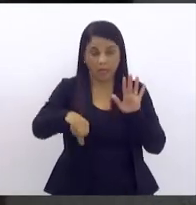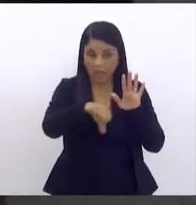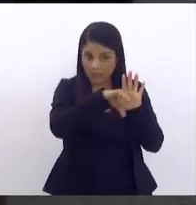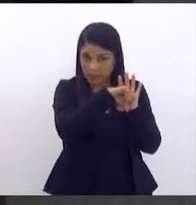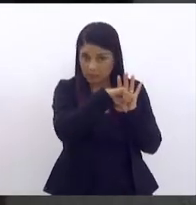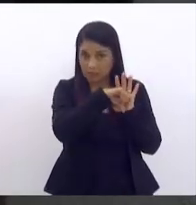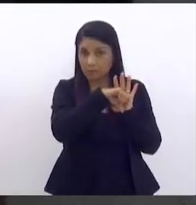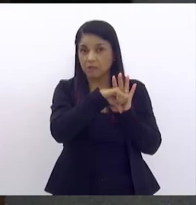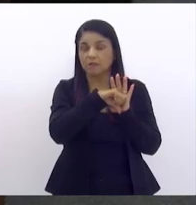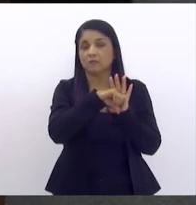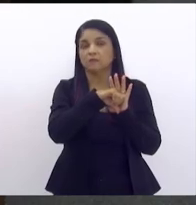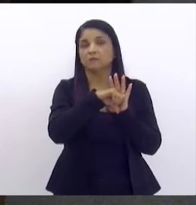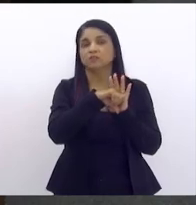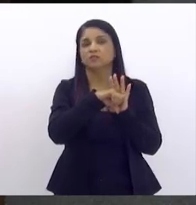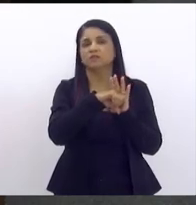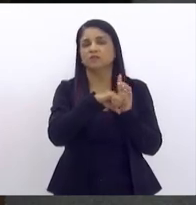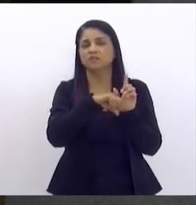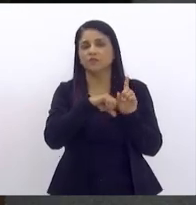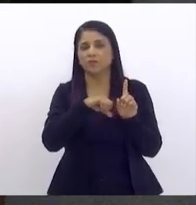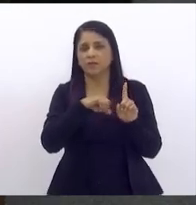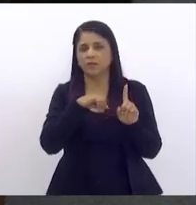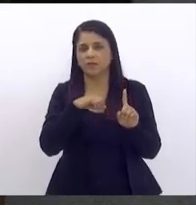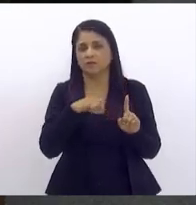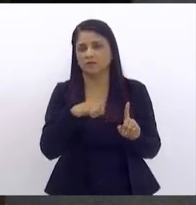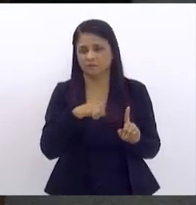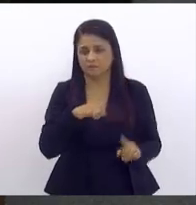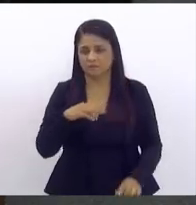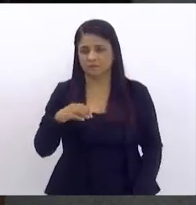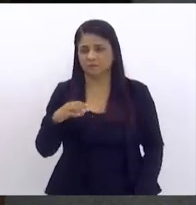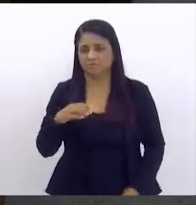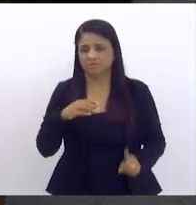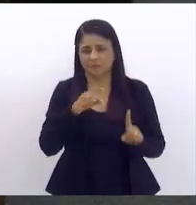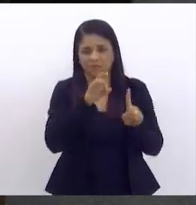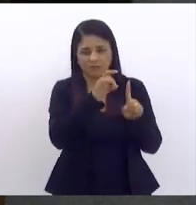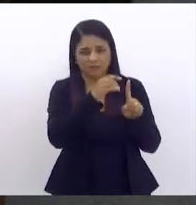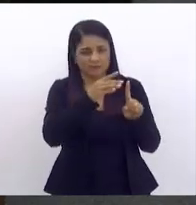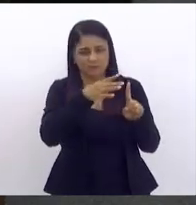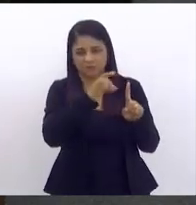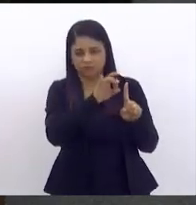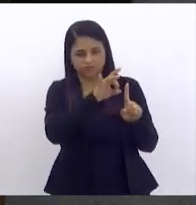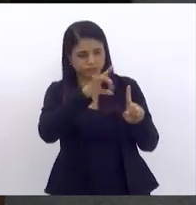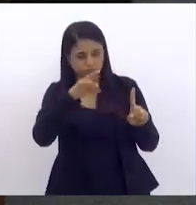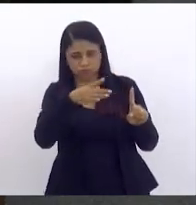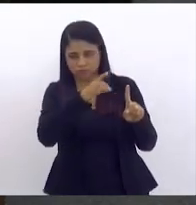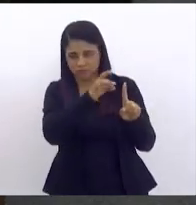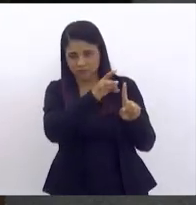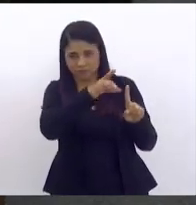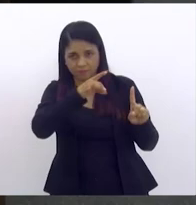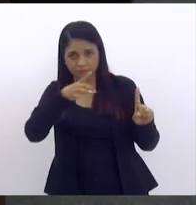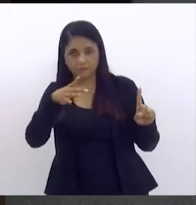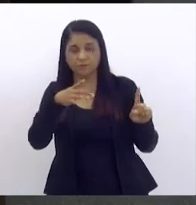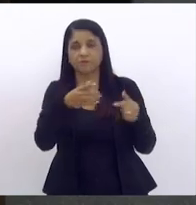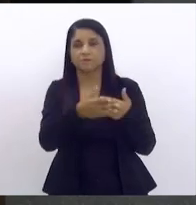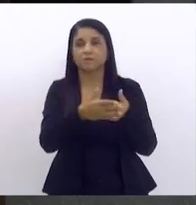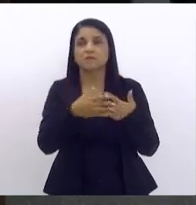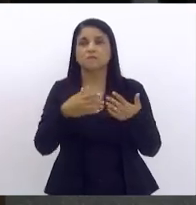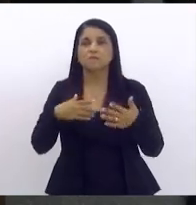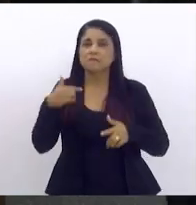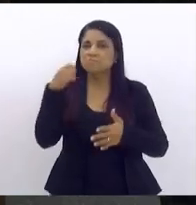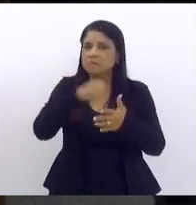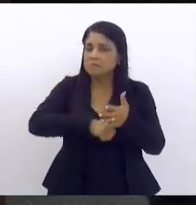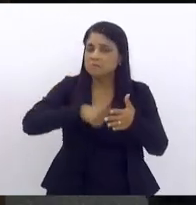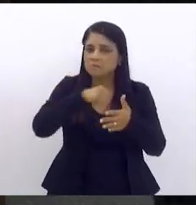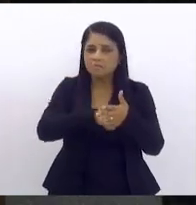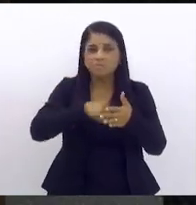de transfobia. Beni Brioli não é a primeira vez que recebe ataques por conta da sua militância incansável em defesa